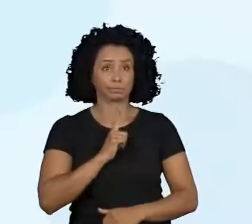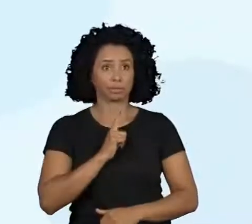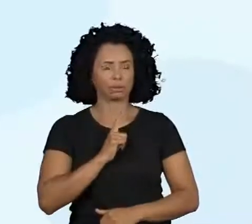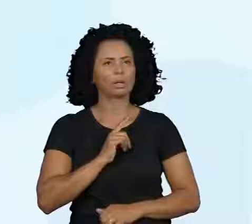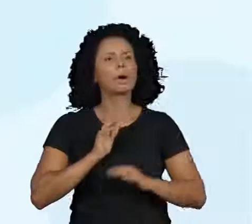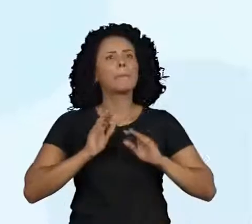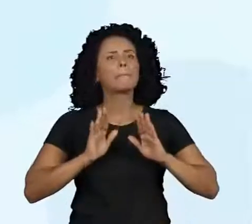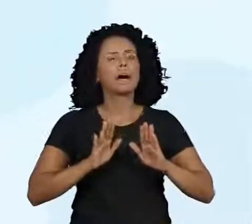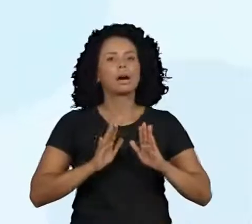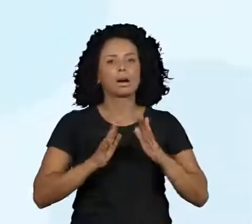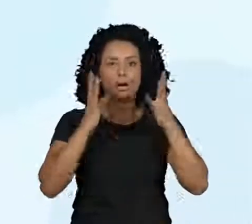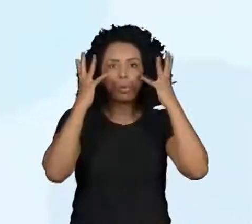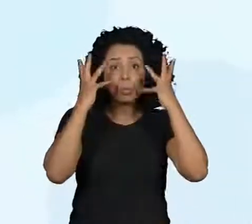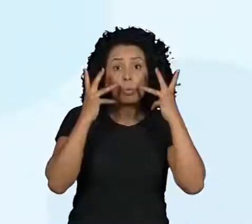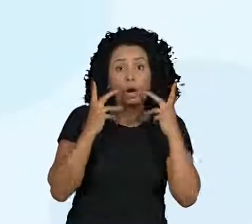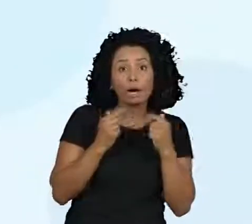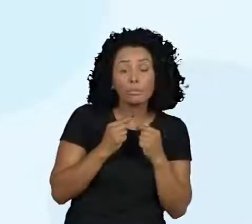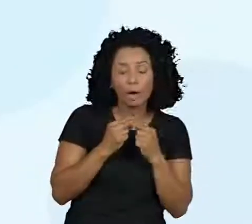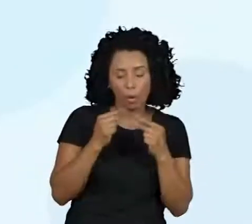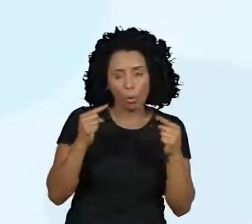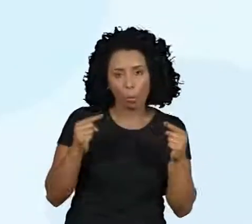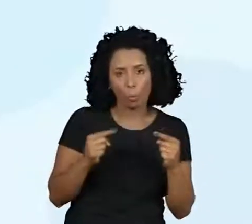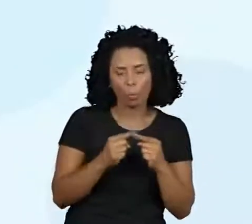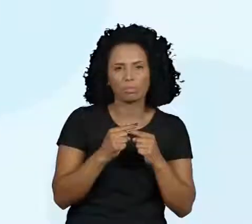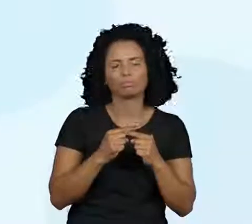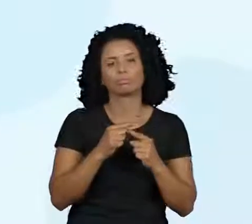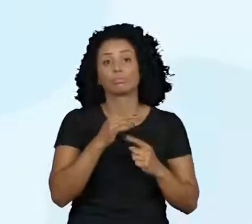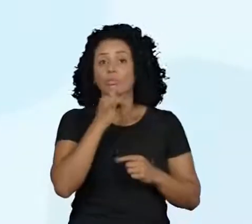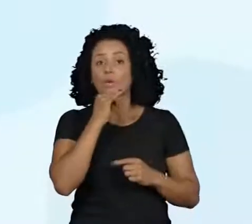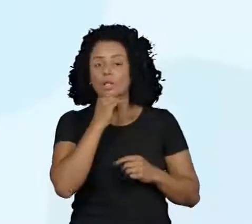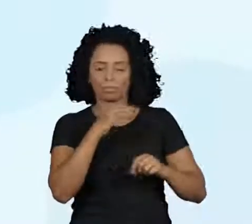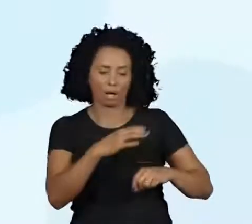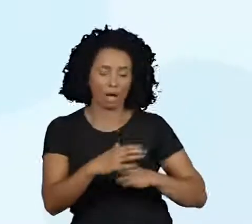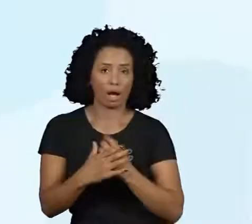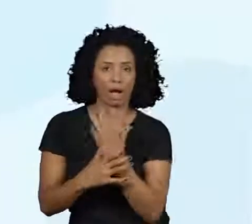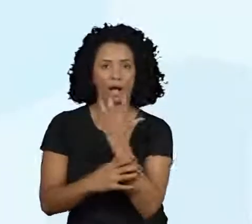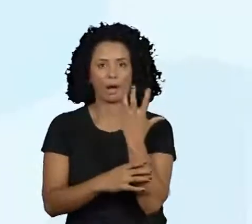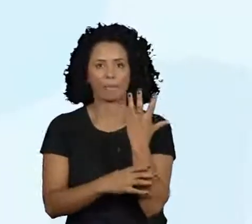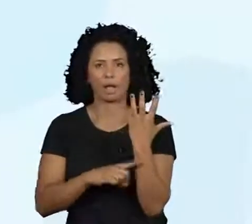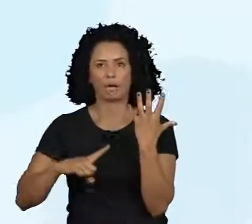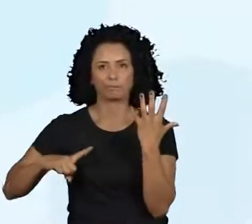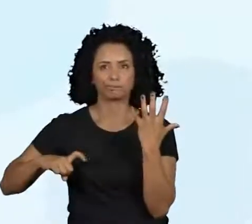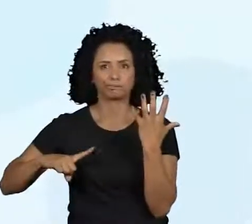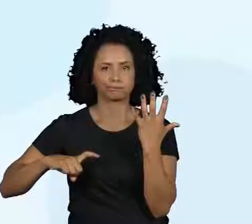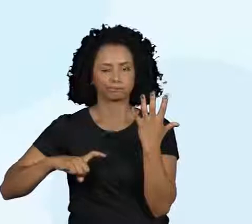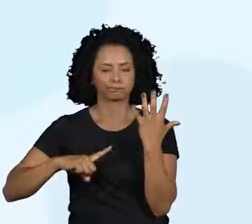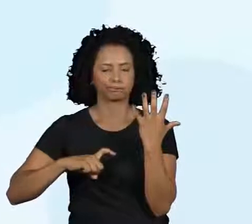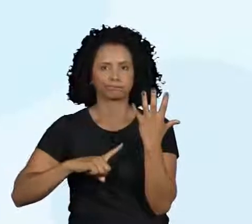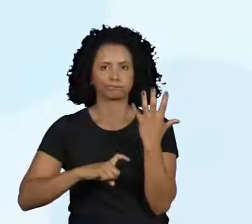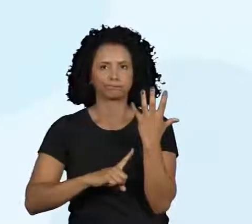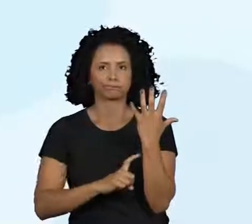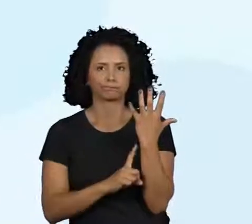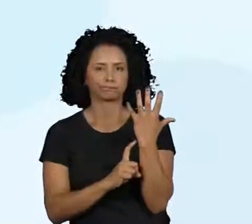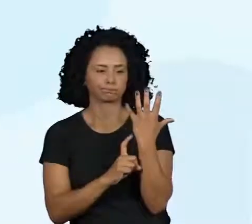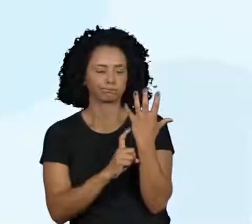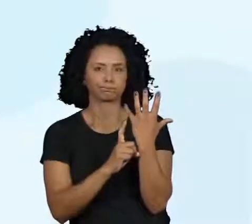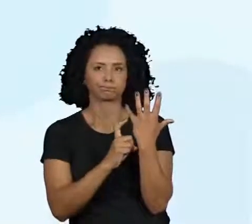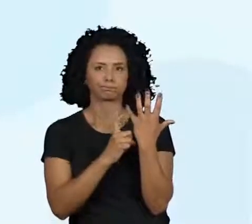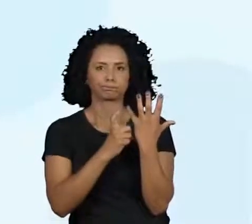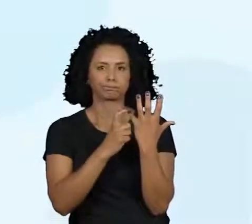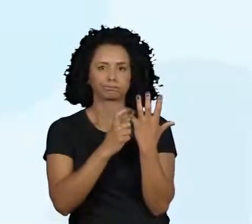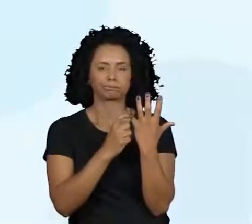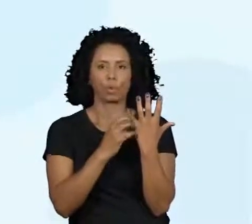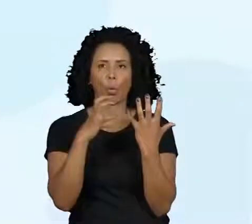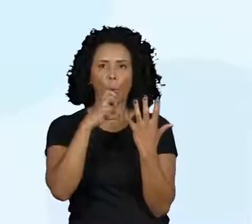se alimenta do produtor e de outros seres vivos é o